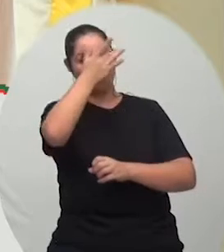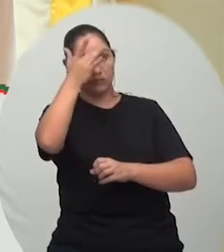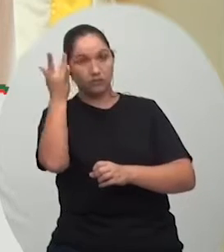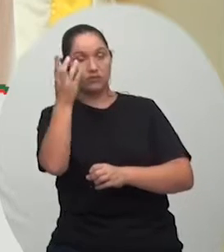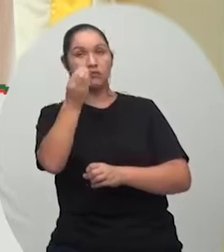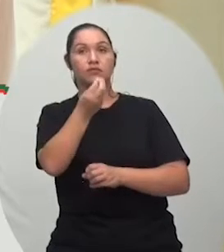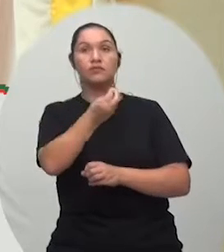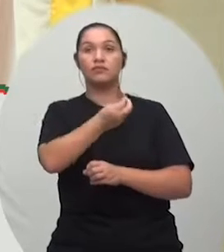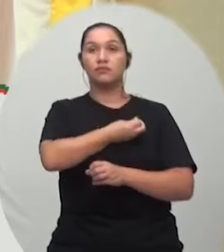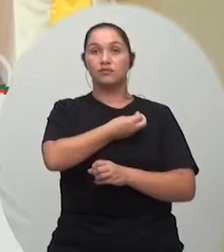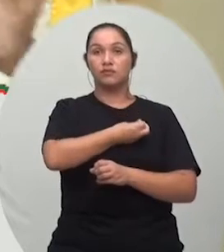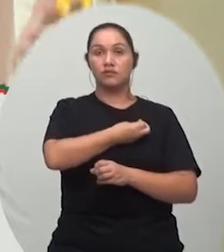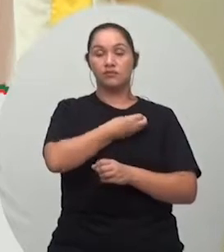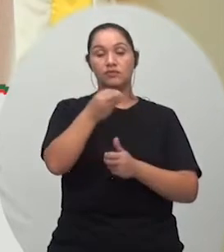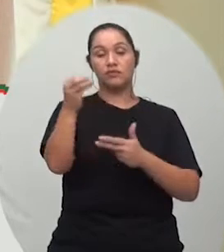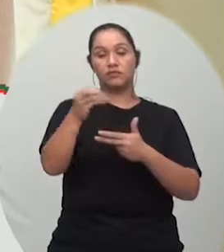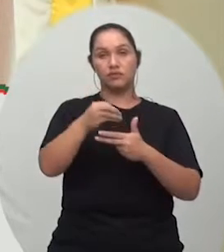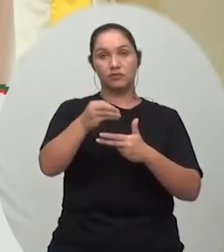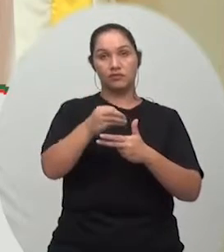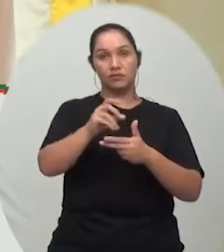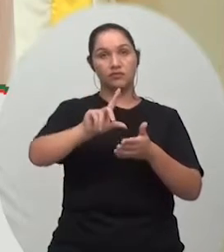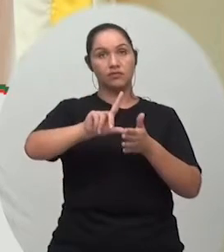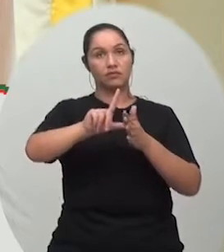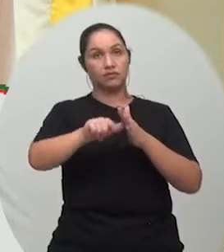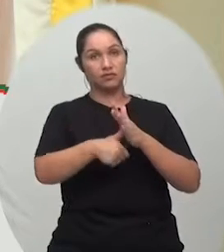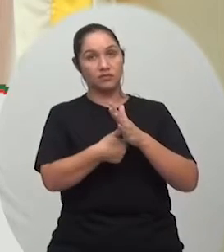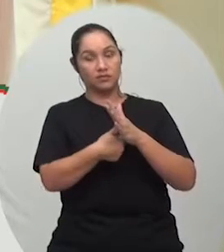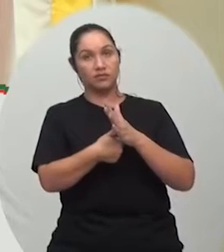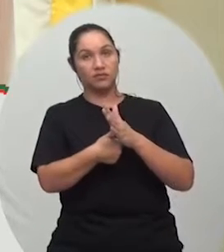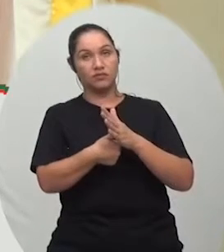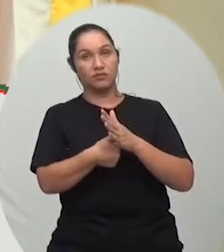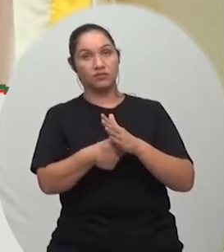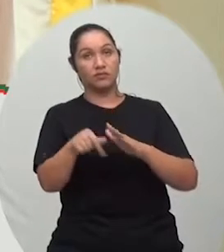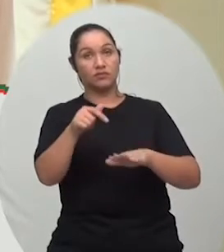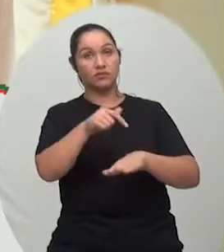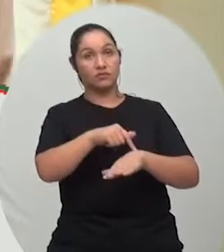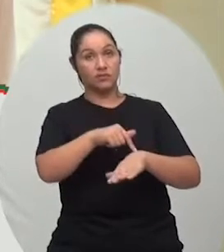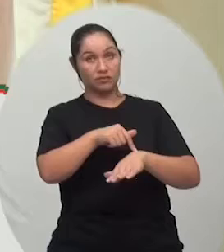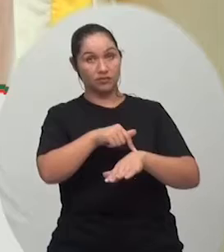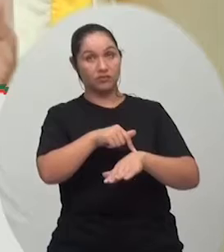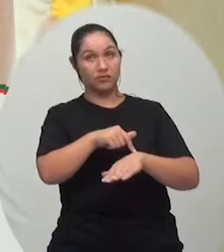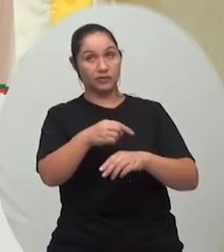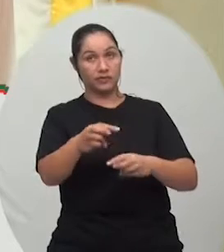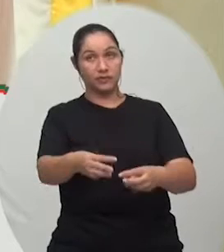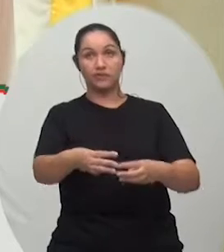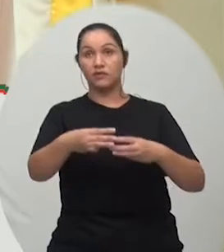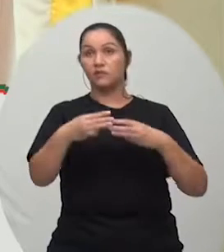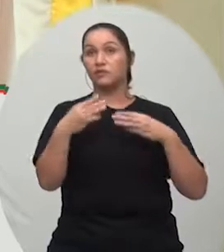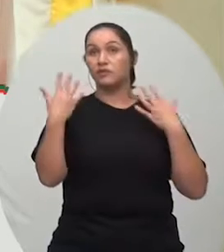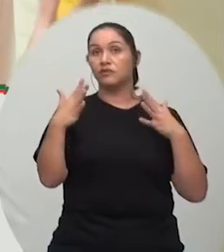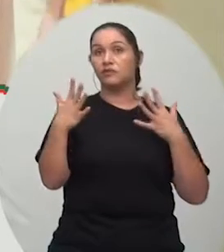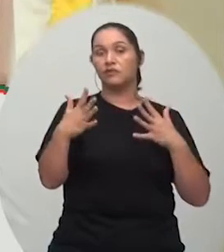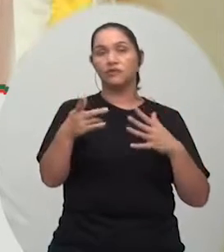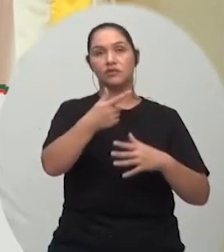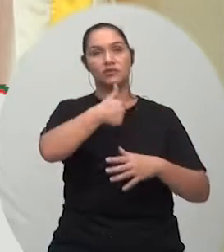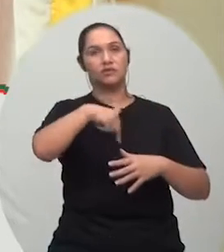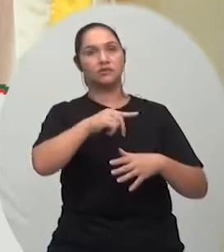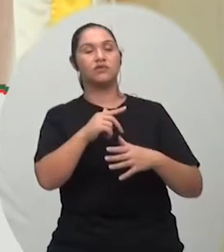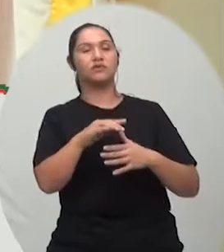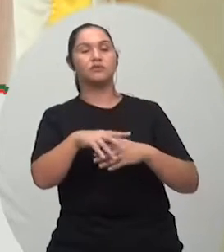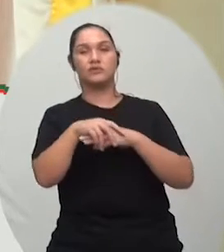faz presente hoje, que daí, na hora adequada da moção de aplauso, nós também cumprimentaremos um a um, já que foi aí